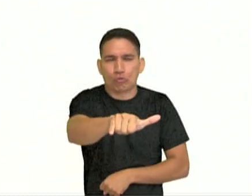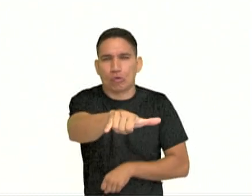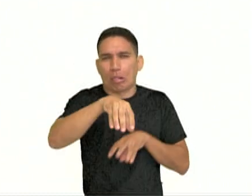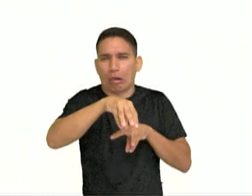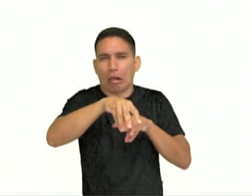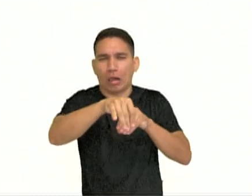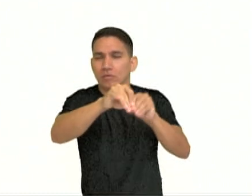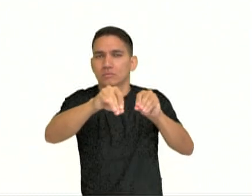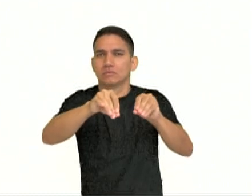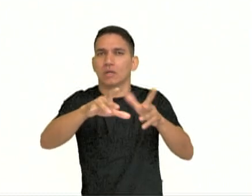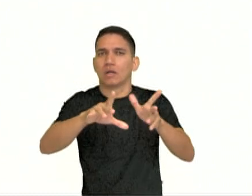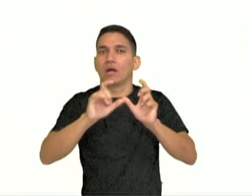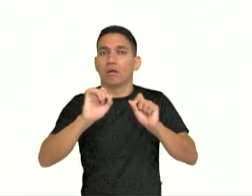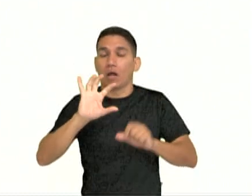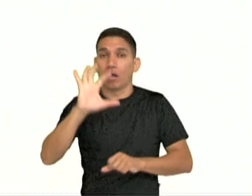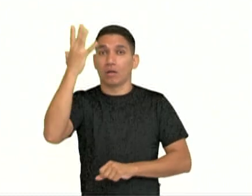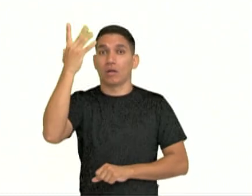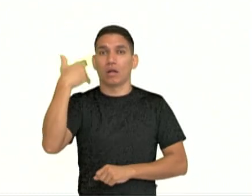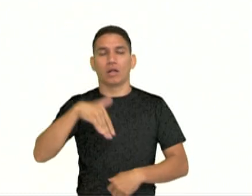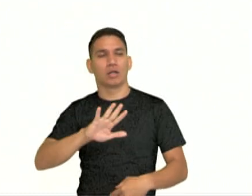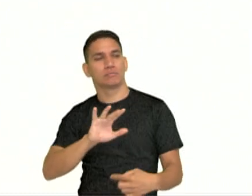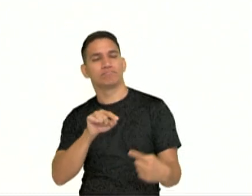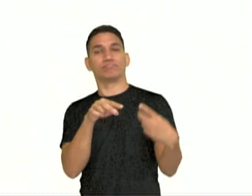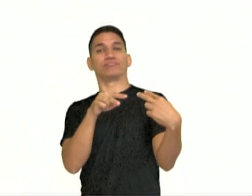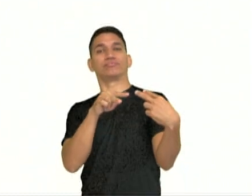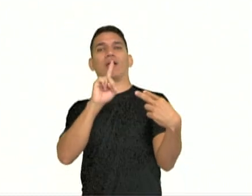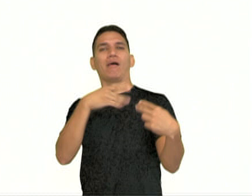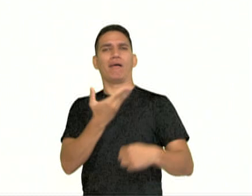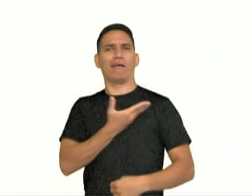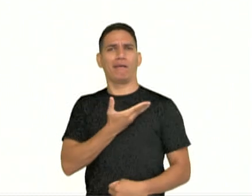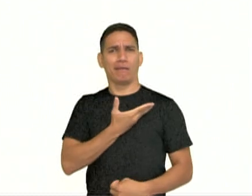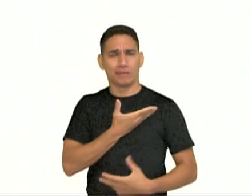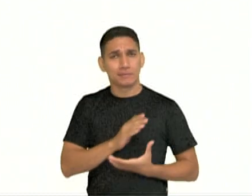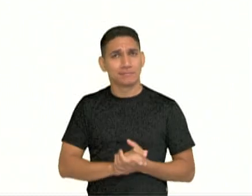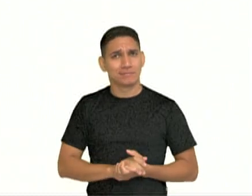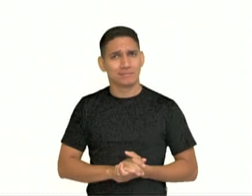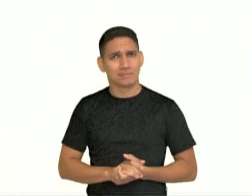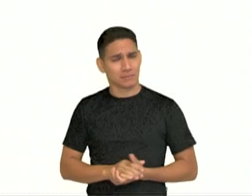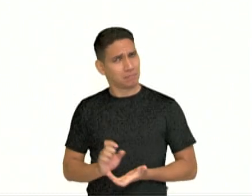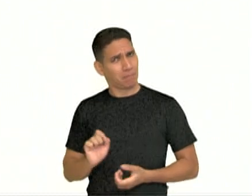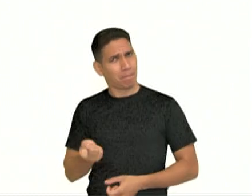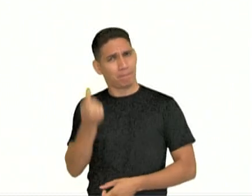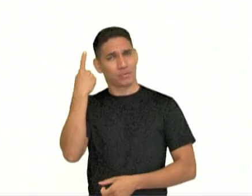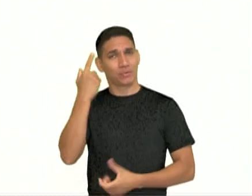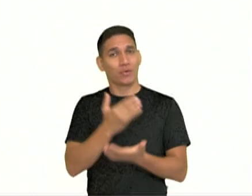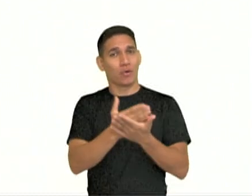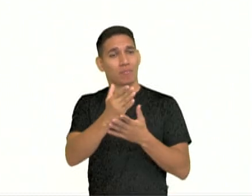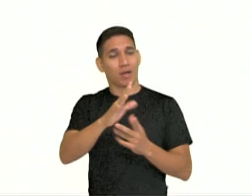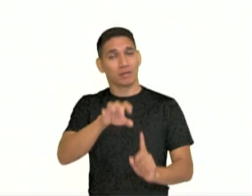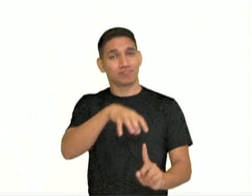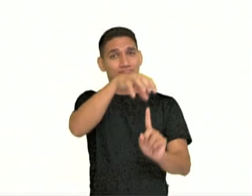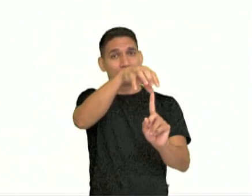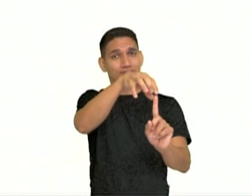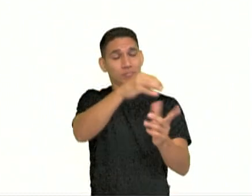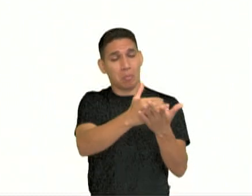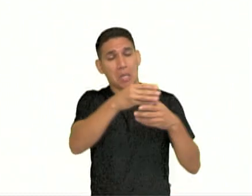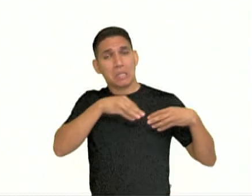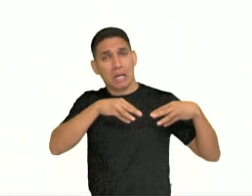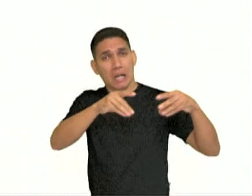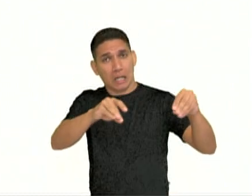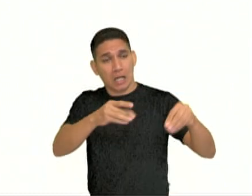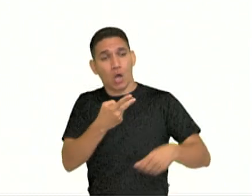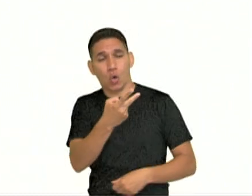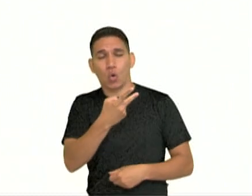deserto e, de repente, ali se formar uma amizade. Do nada, né? Surge ali o príncipezinho no meio do deserto e eles